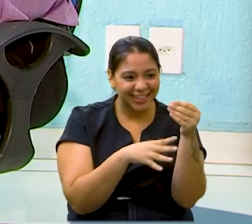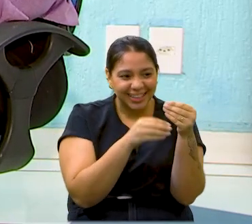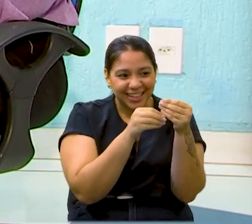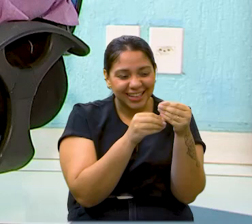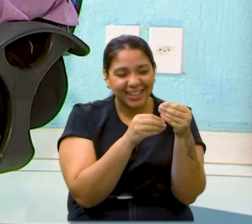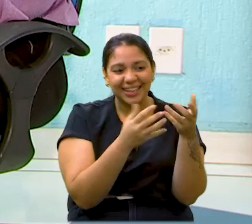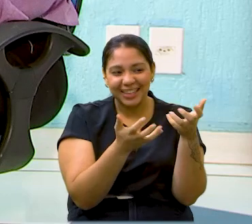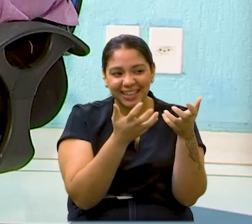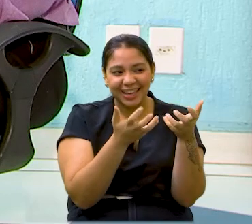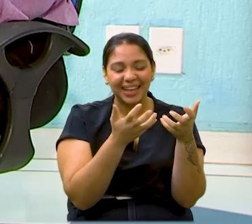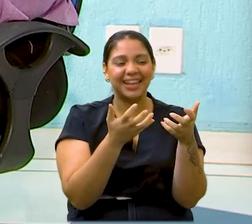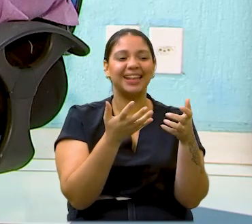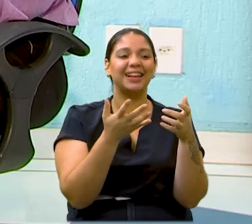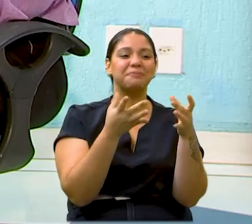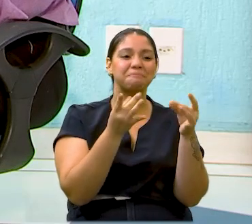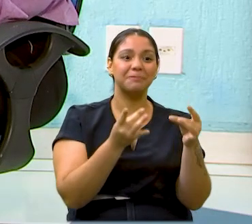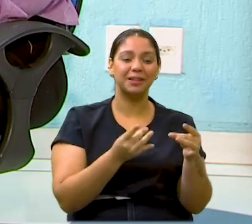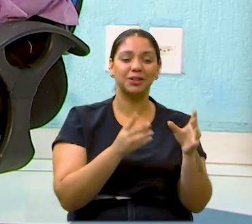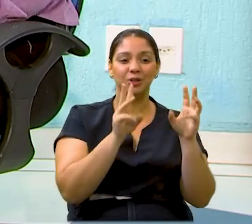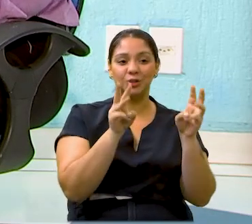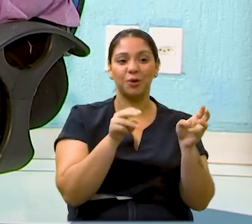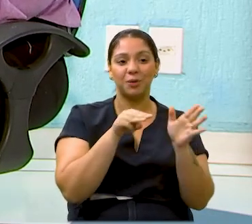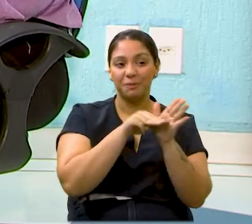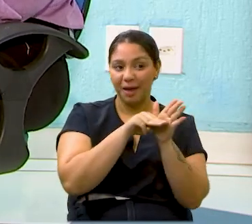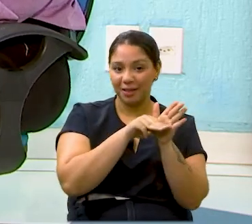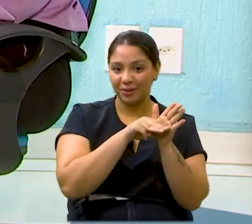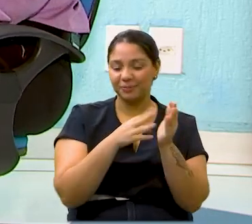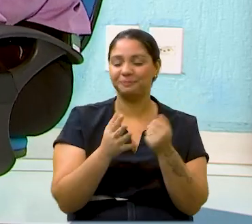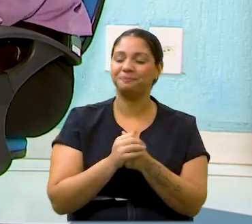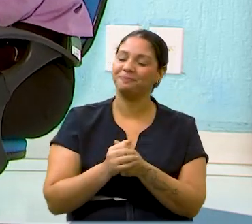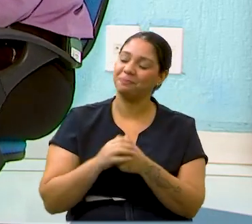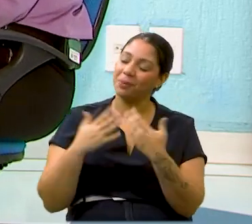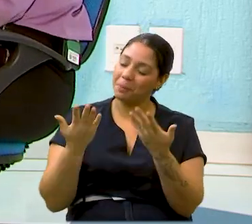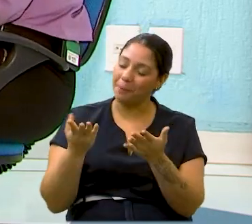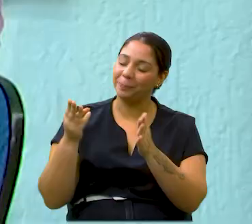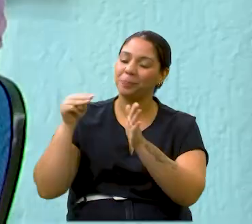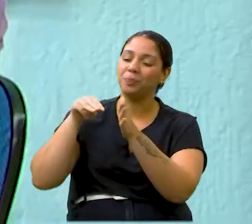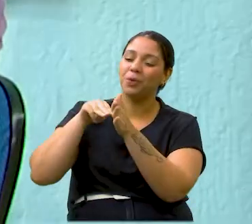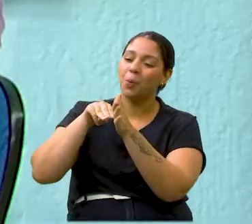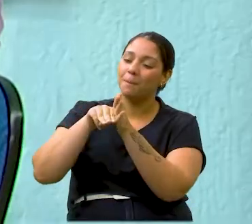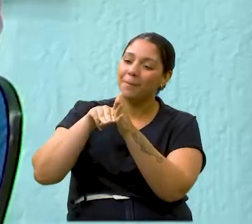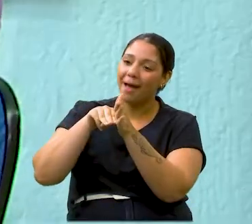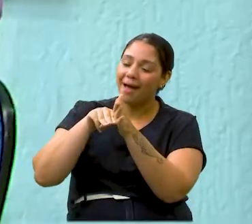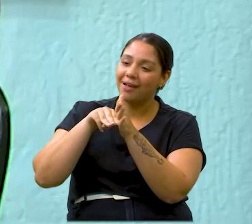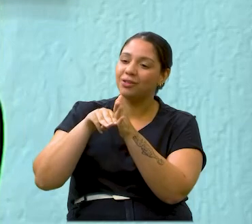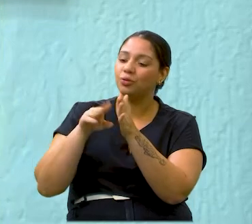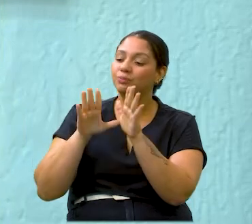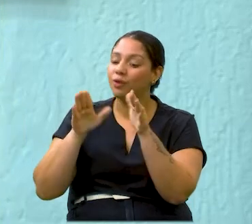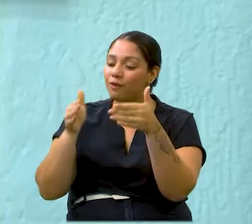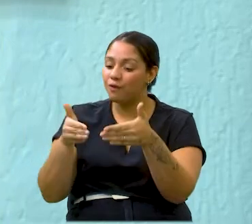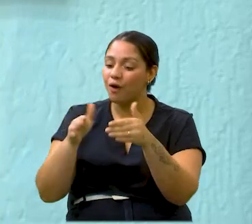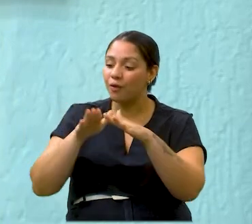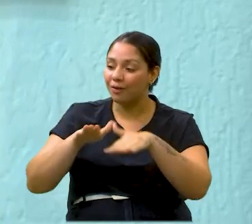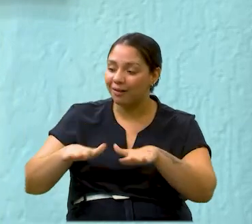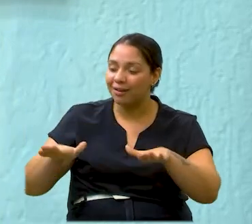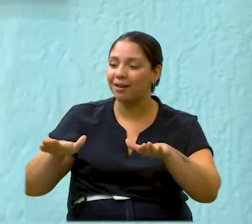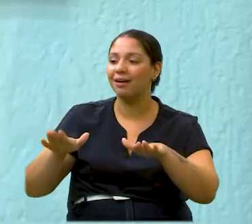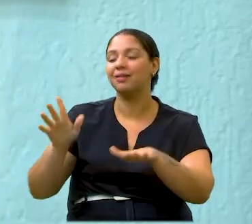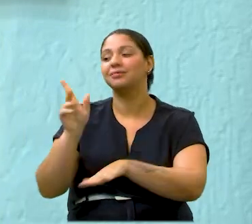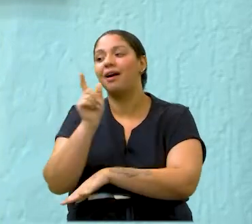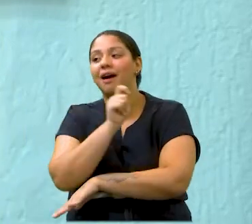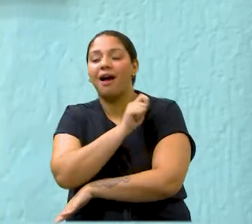você queira complementar sobre esse método? Olha, o método, seja para crianças